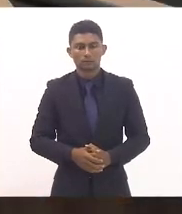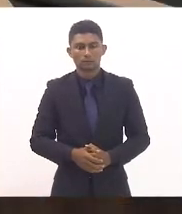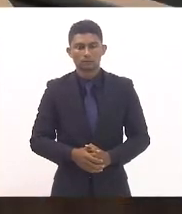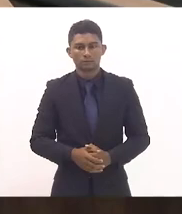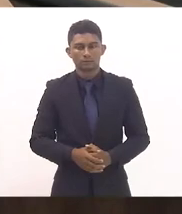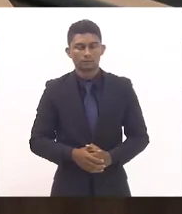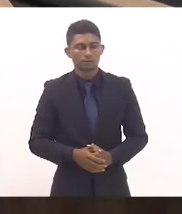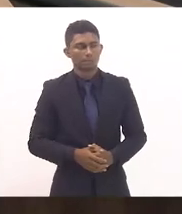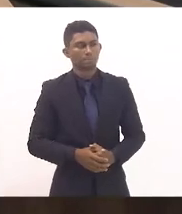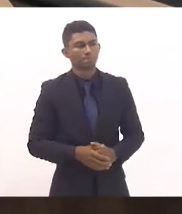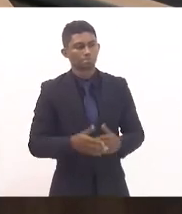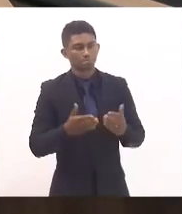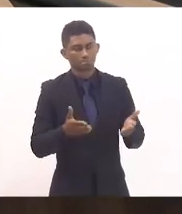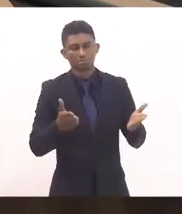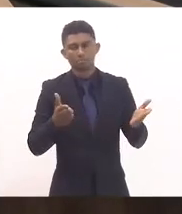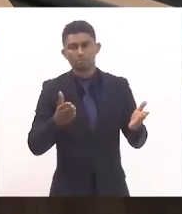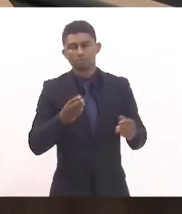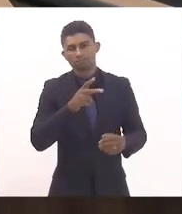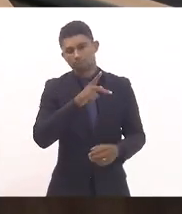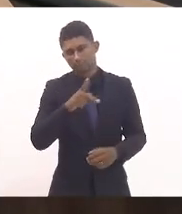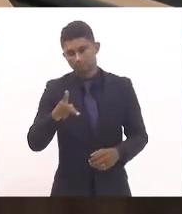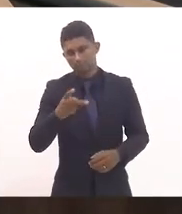Senhor presidente,